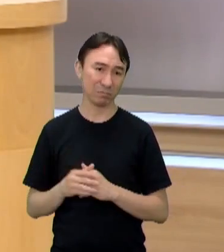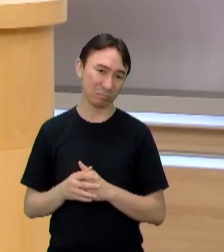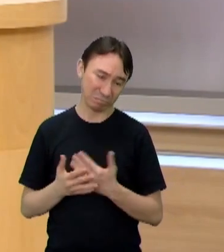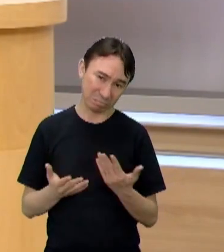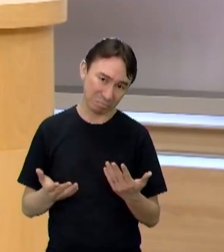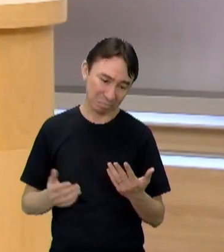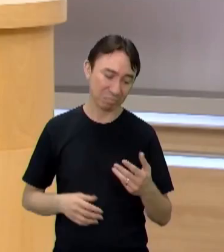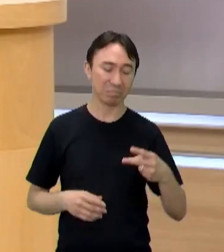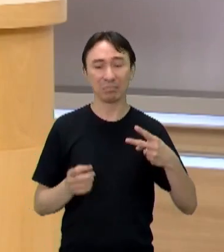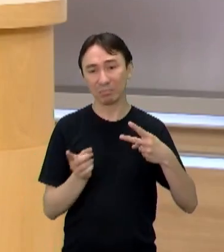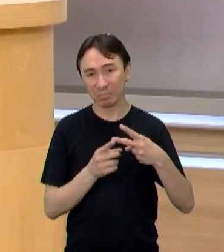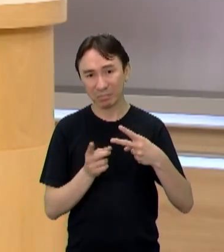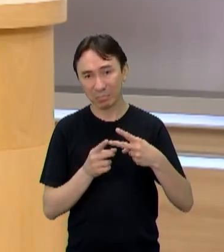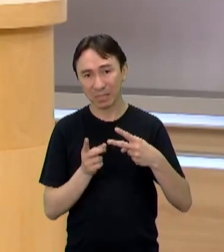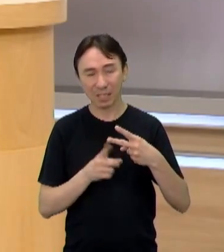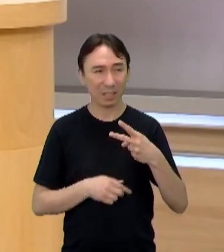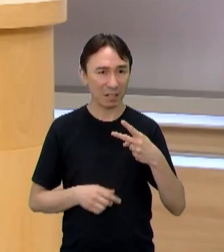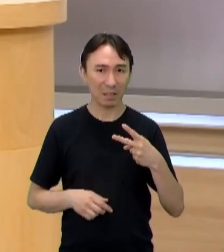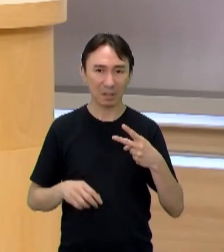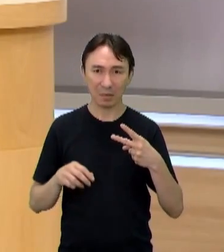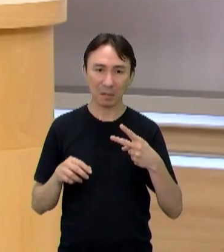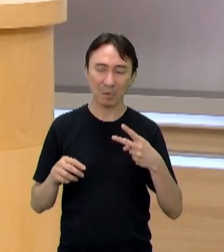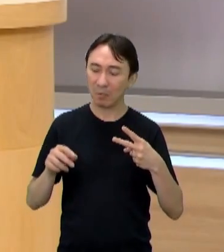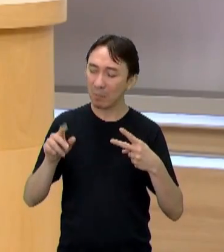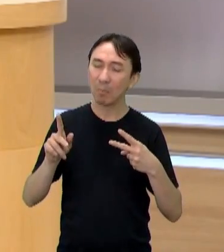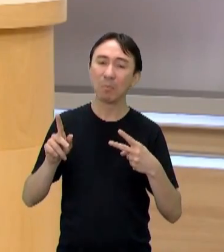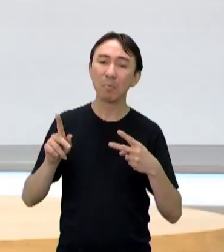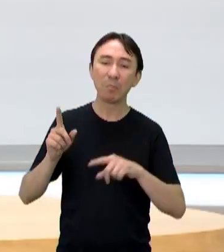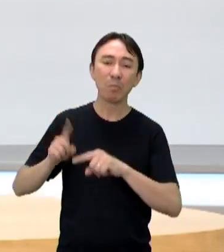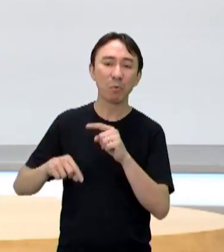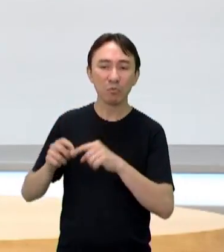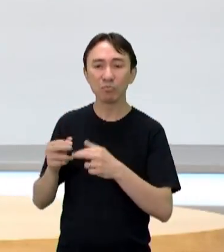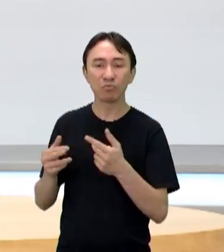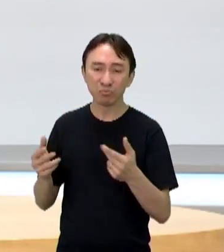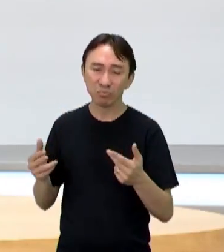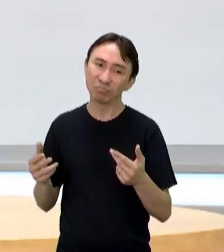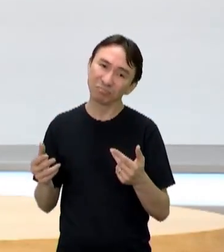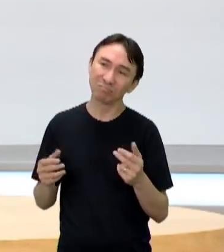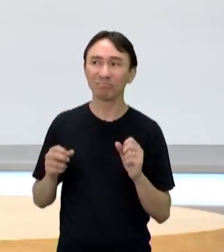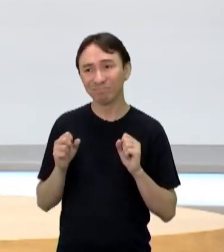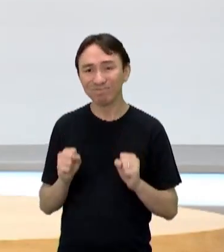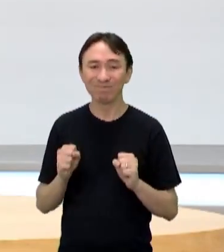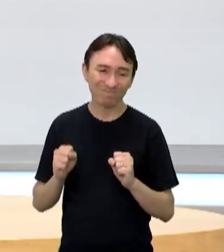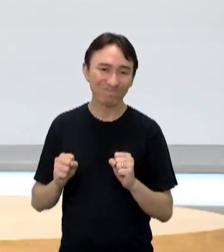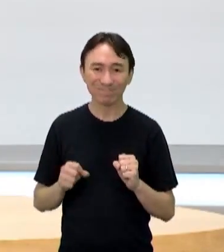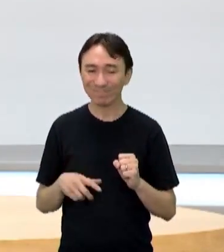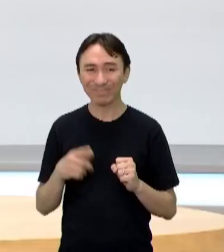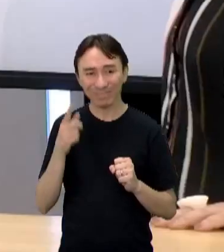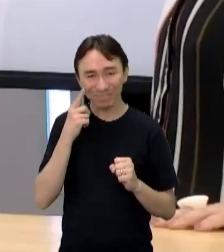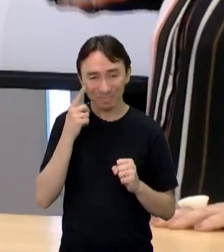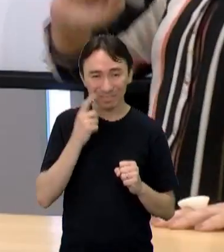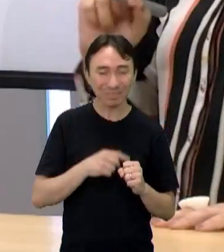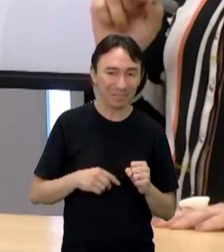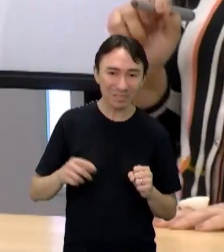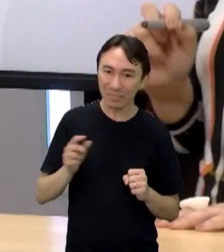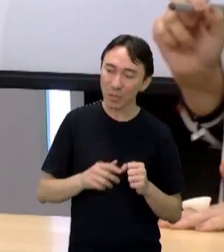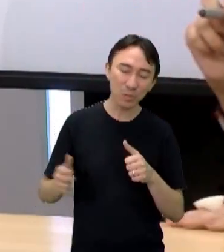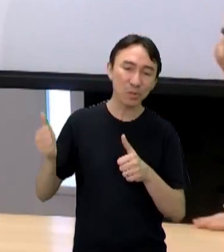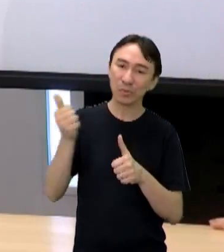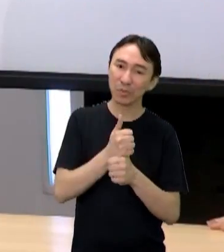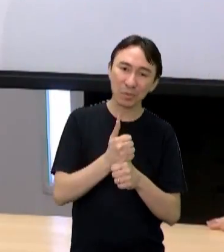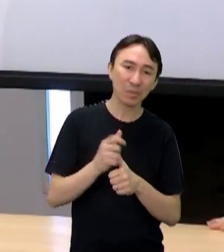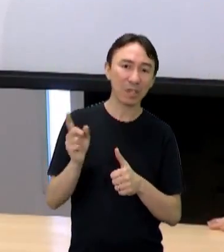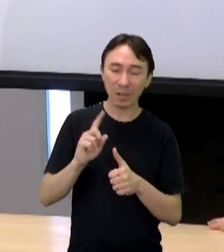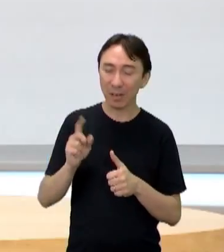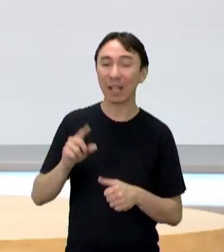se você continuasse o texto, você poderia utilizar produto, mas não foi produto que o ele substituiu. O